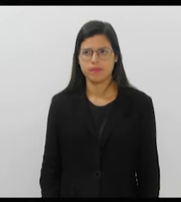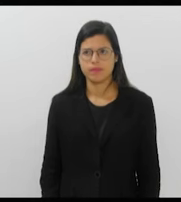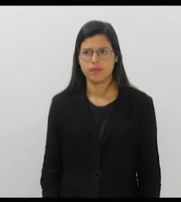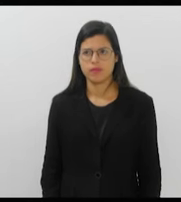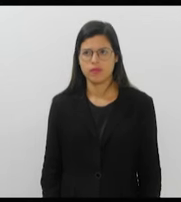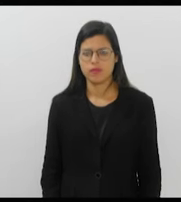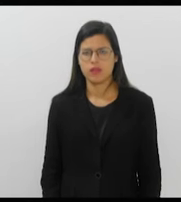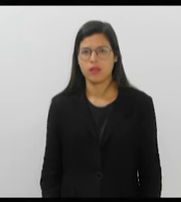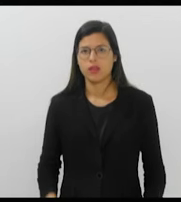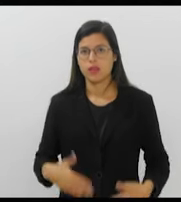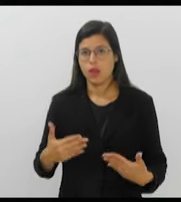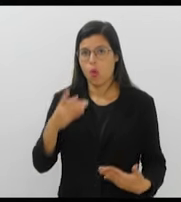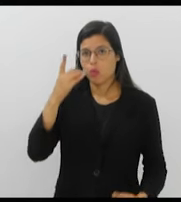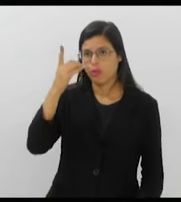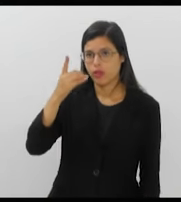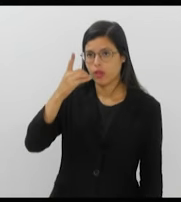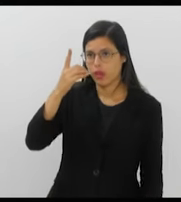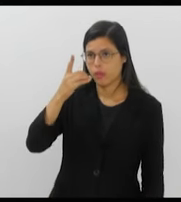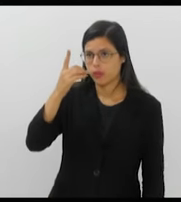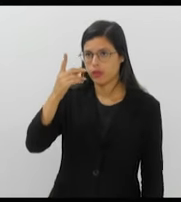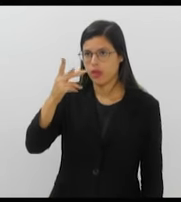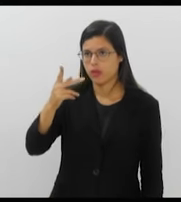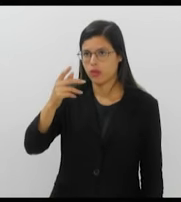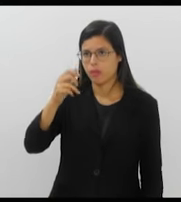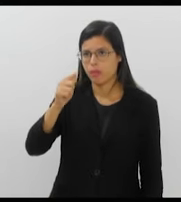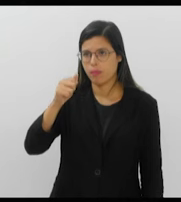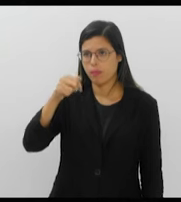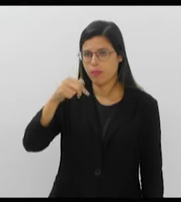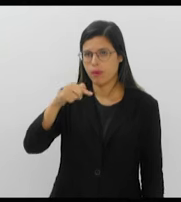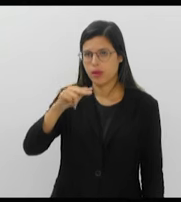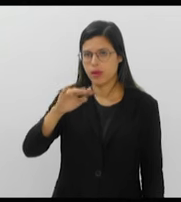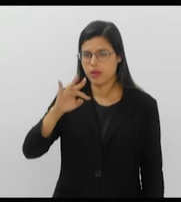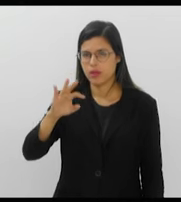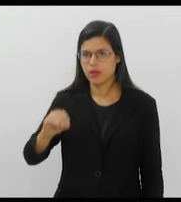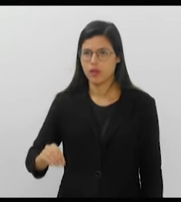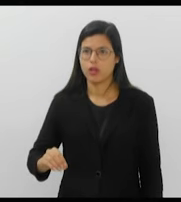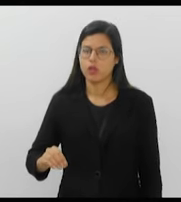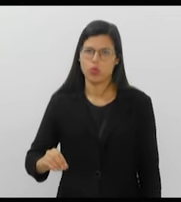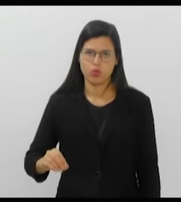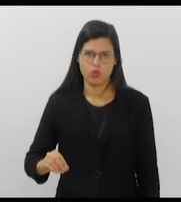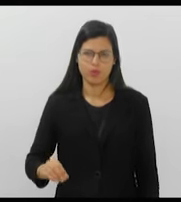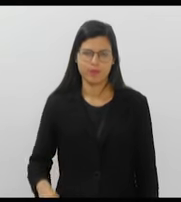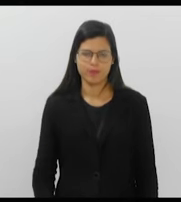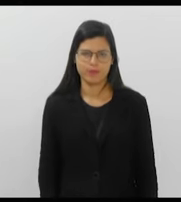Então, deputado Paquito, New Generation 3.0, do Rodriguinho,